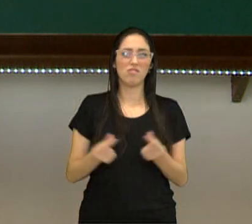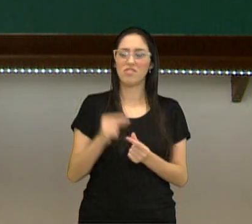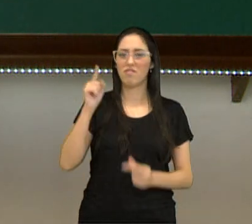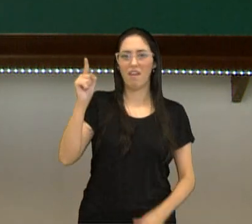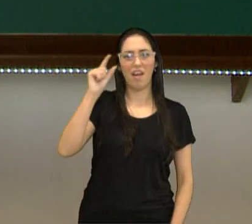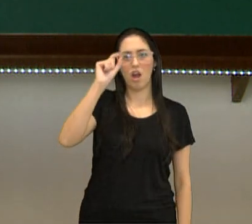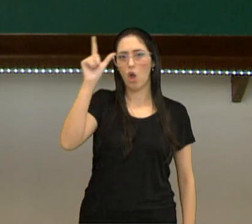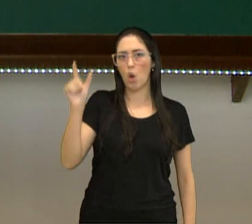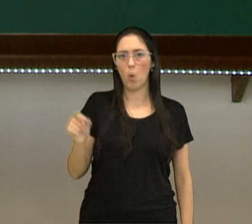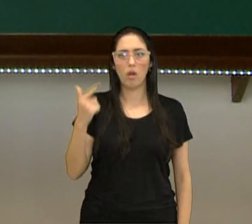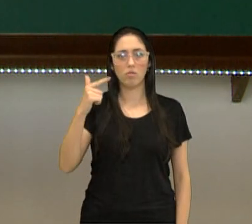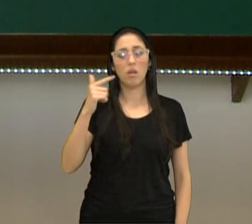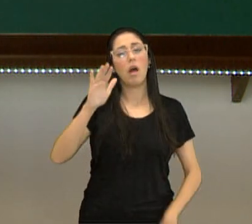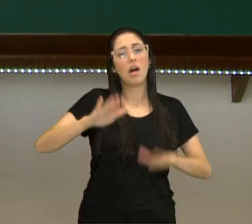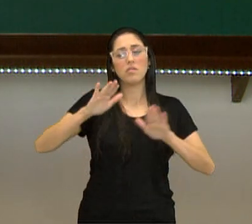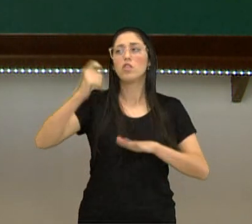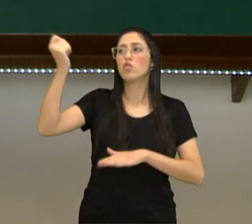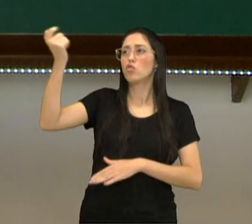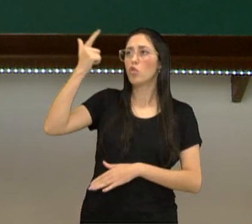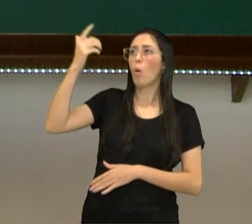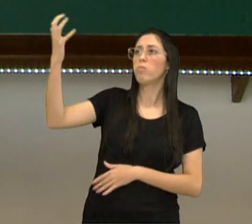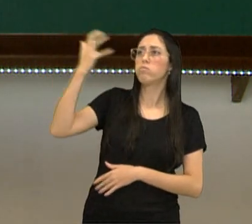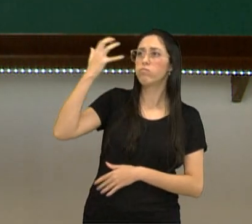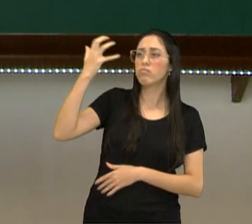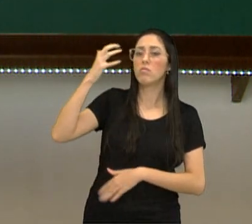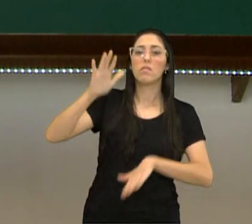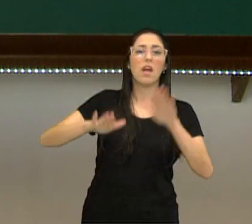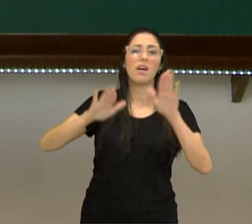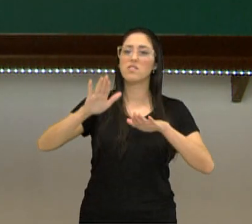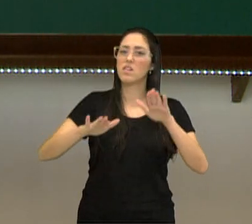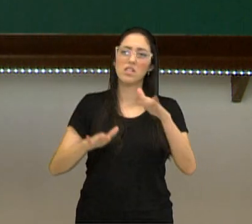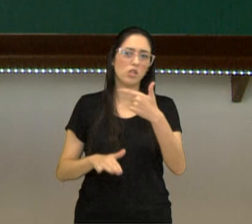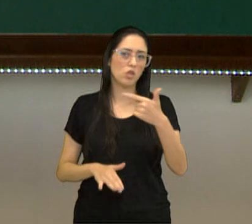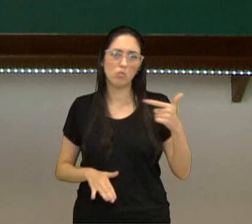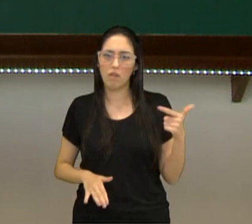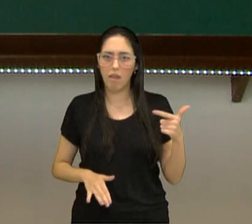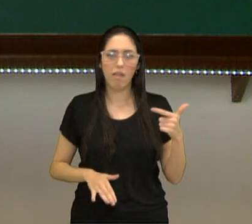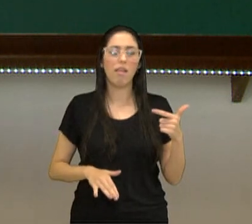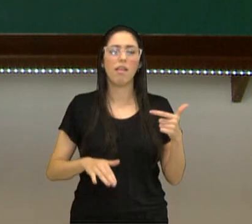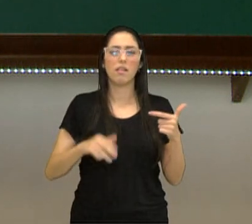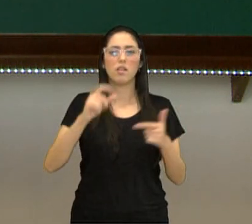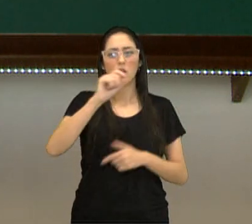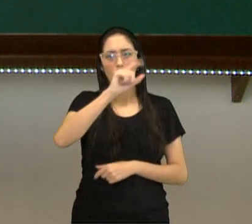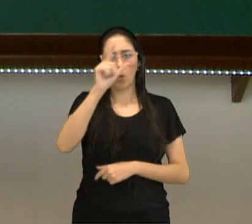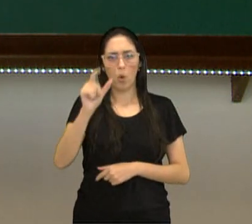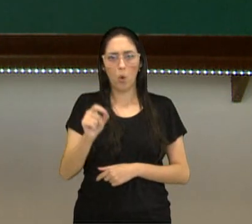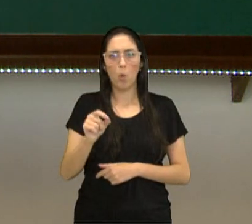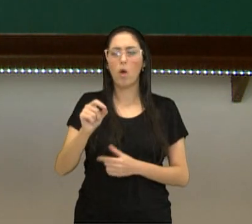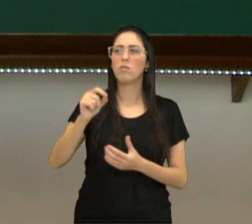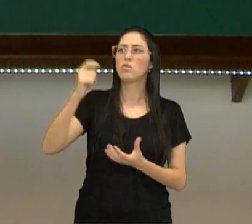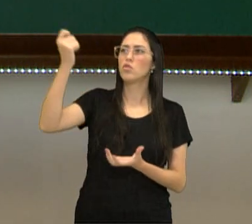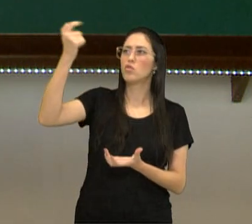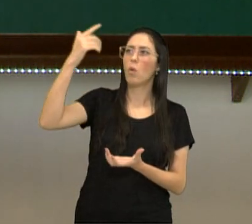são iluminadas pelo Sol e outras que não são. Nas áreas que são iluminadas pelo Sol, as temperaturas são bastante